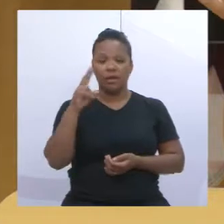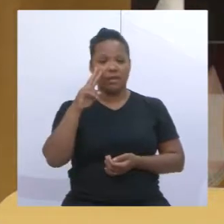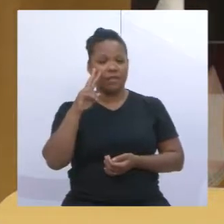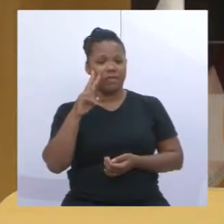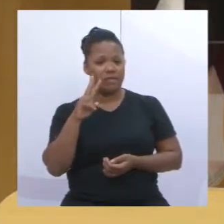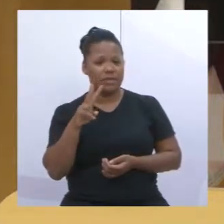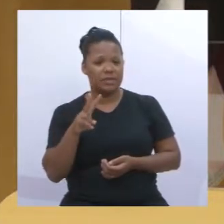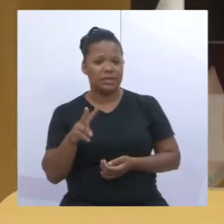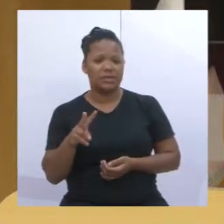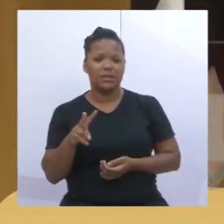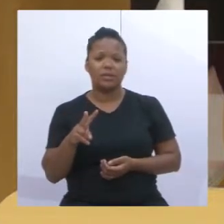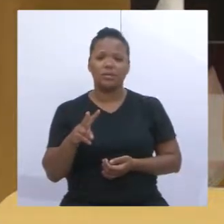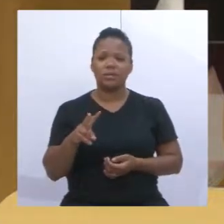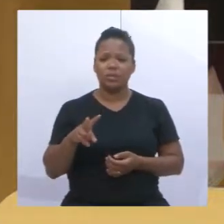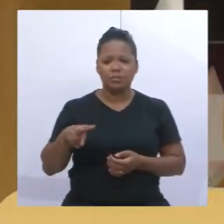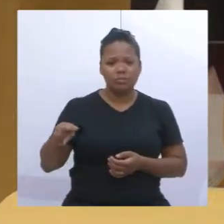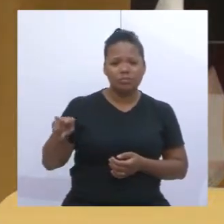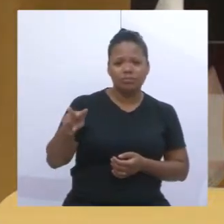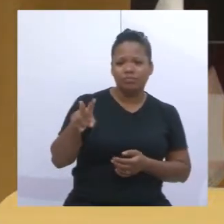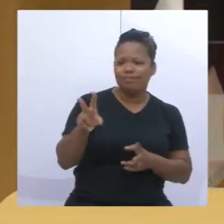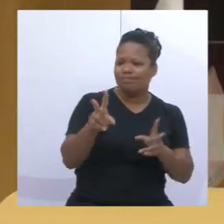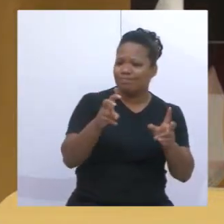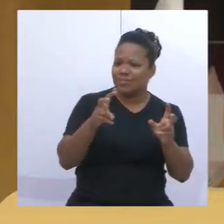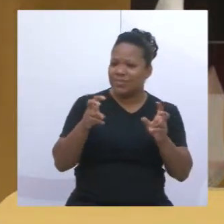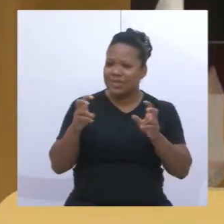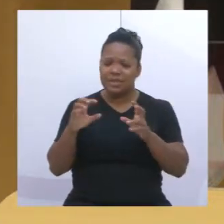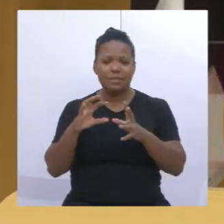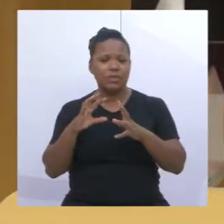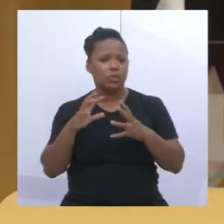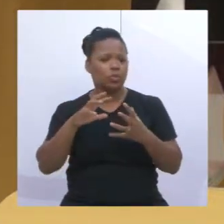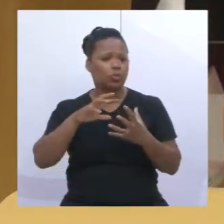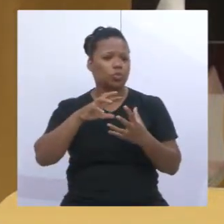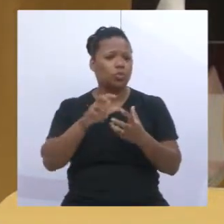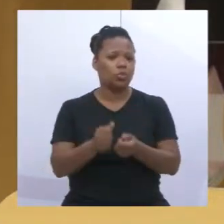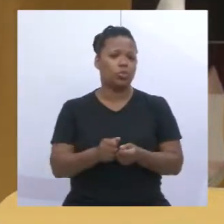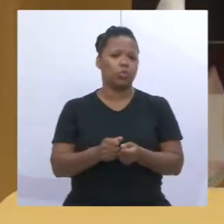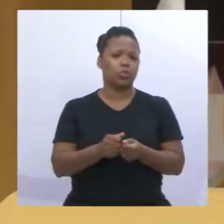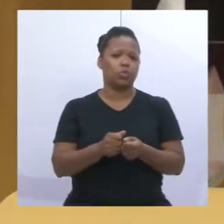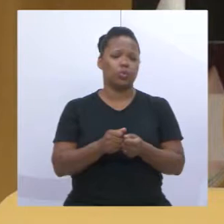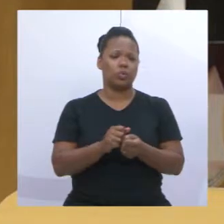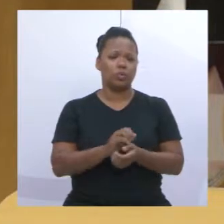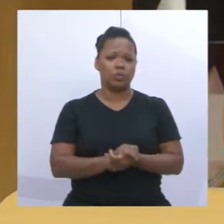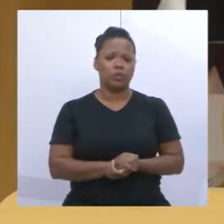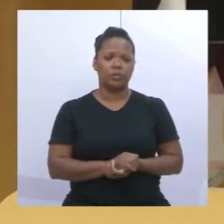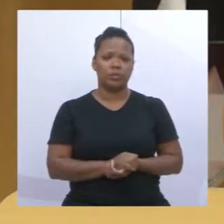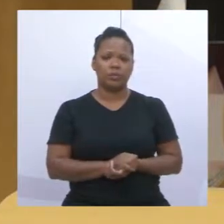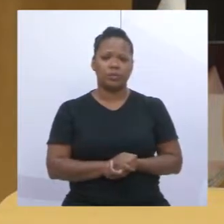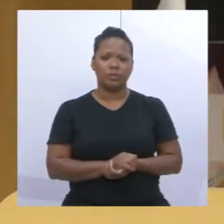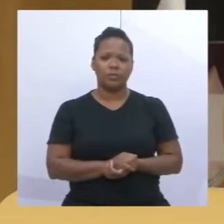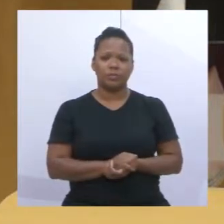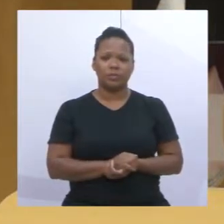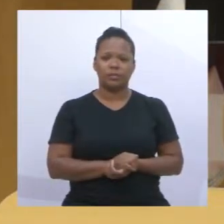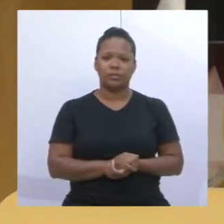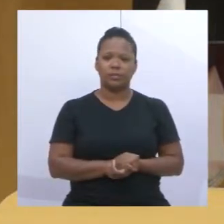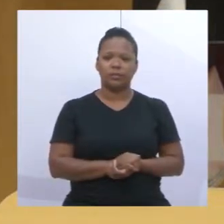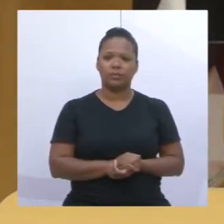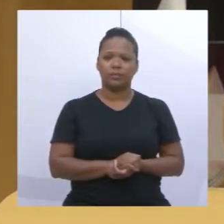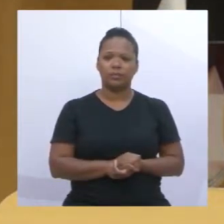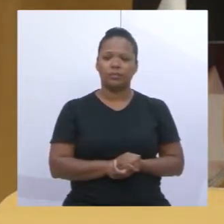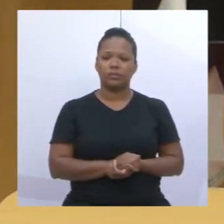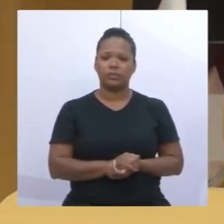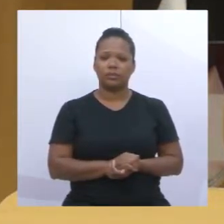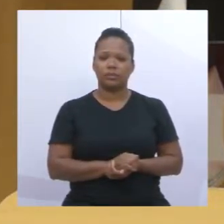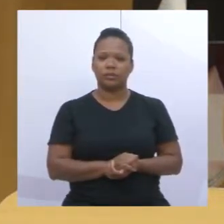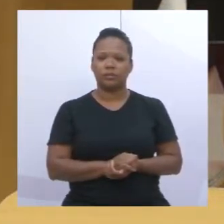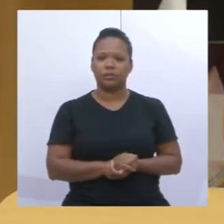global. É preciso a gente entender a saúde. Cadê os programas de prevenção da nossa cidade, que também constam no programa de governo e que